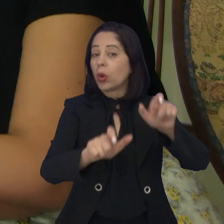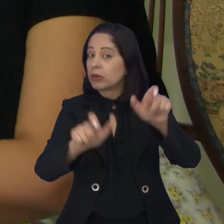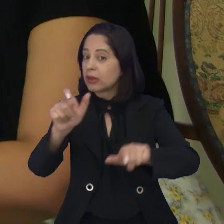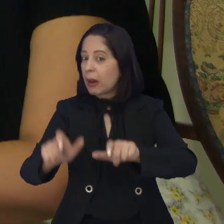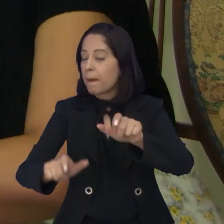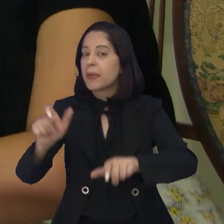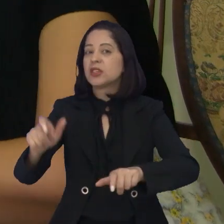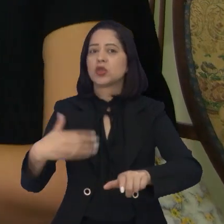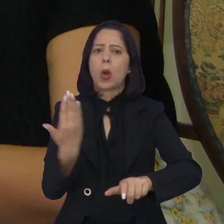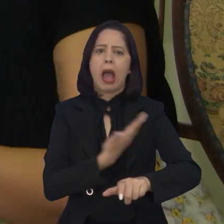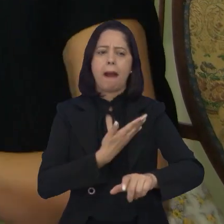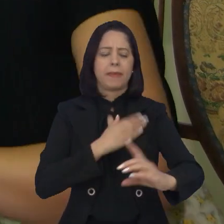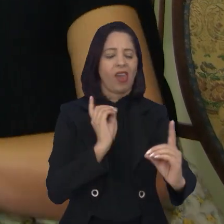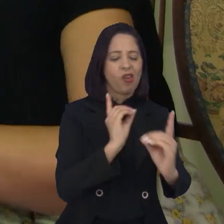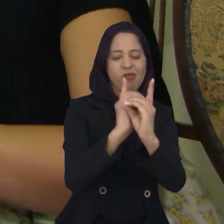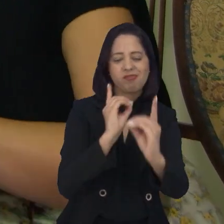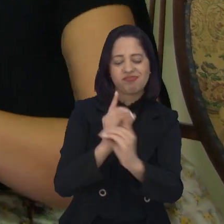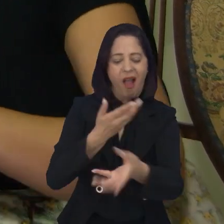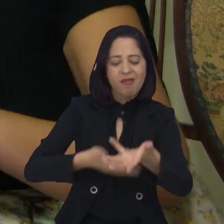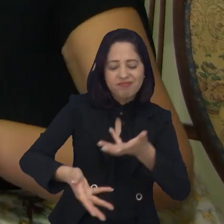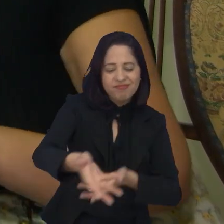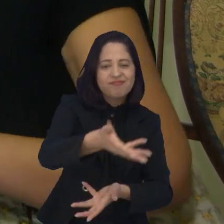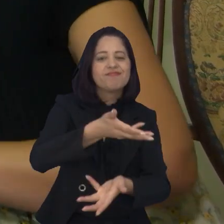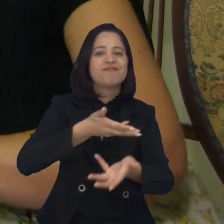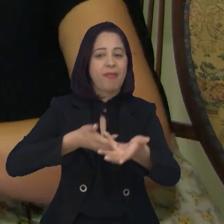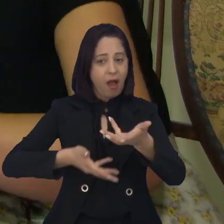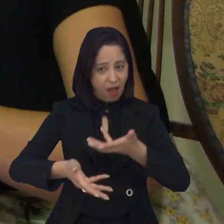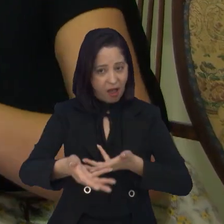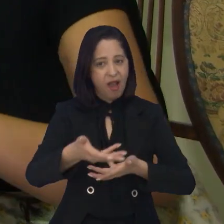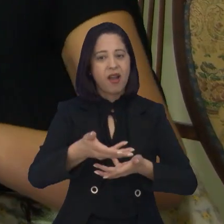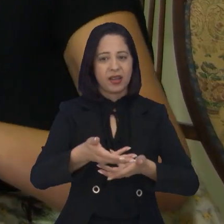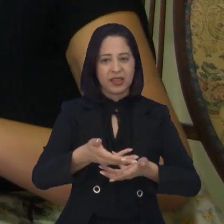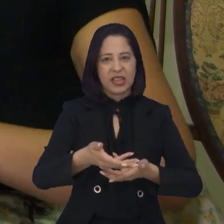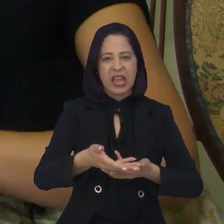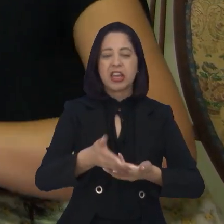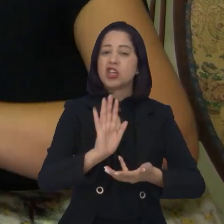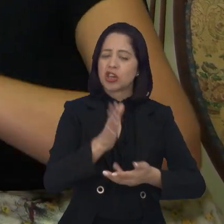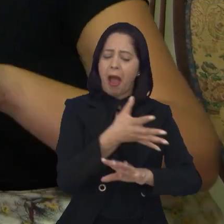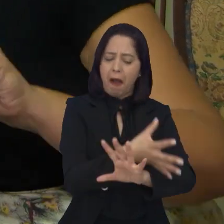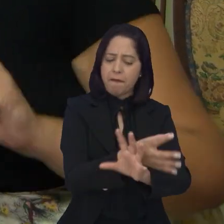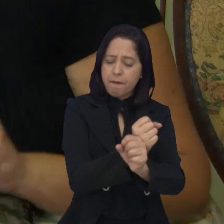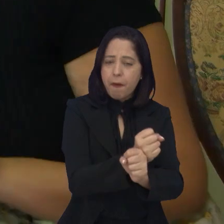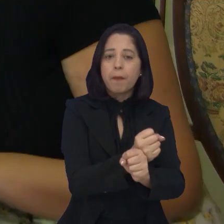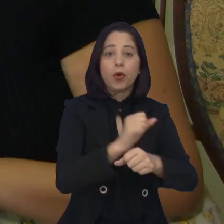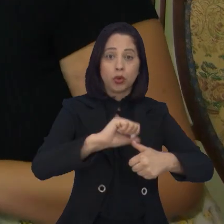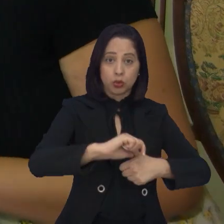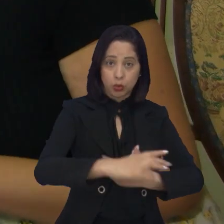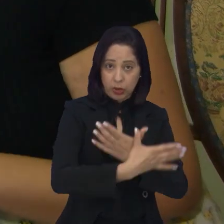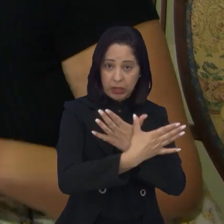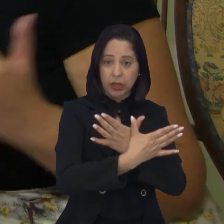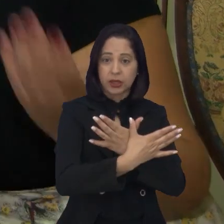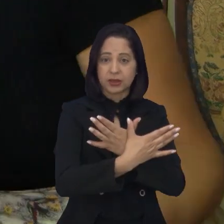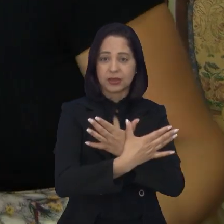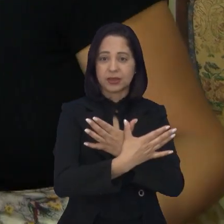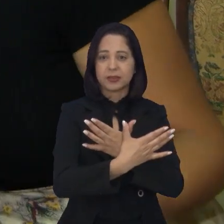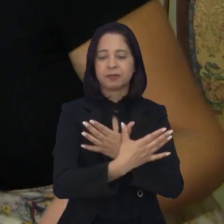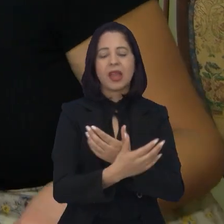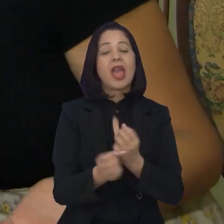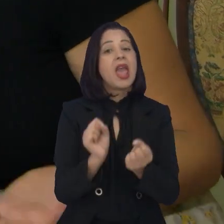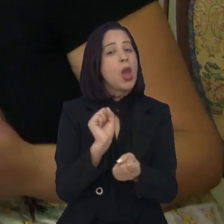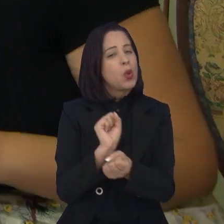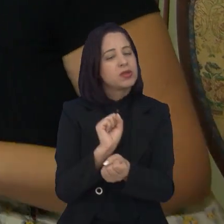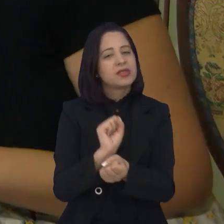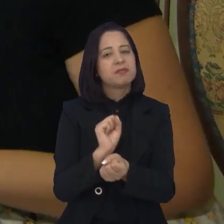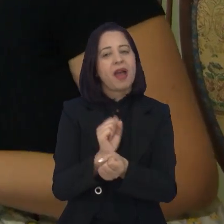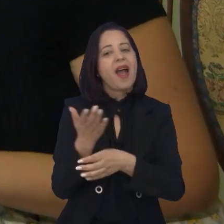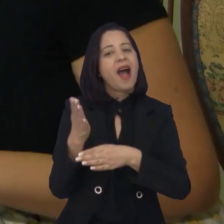São amigos, e ainda se encontram, tem vários deles aí que se formaram no ITA e que estão aí por toda a cidade. Eu espero ter